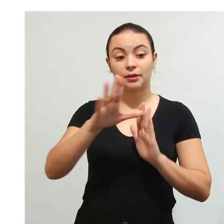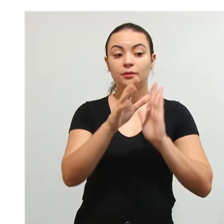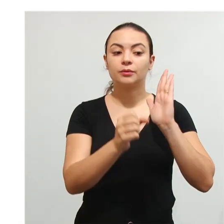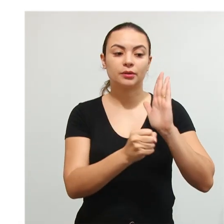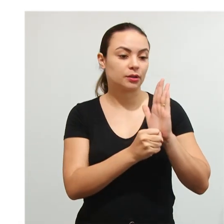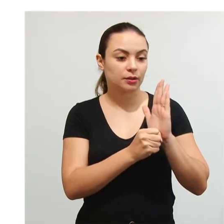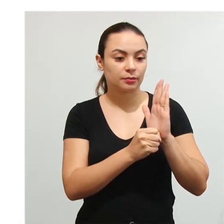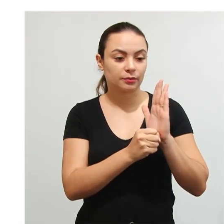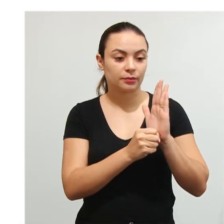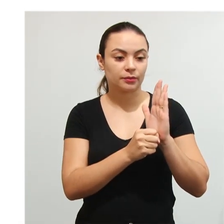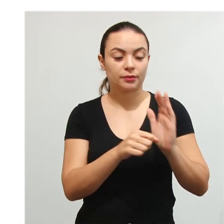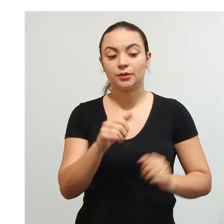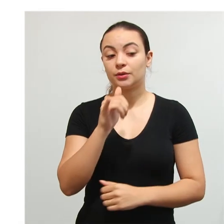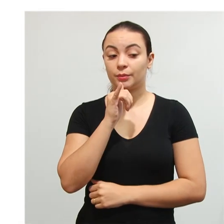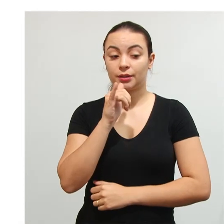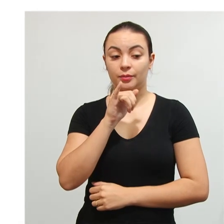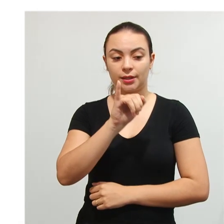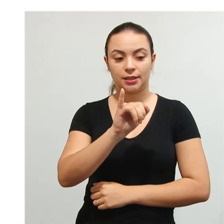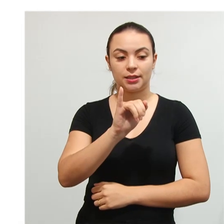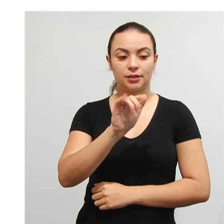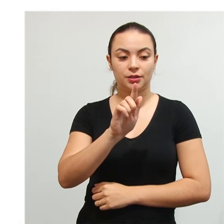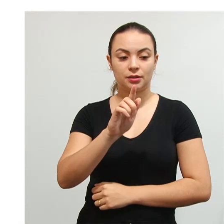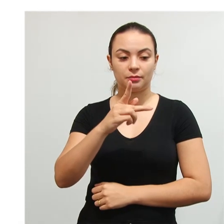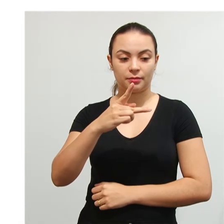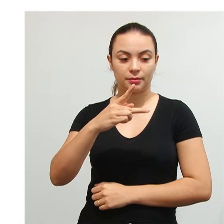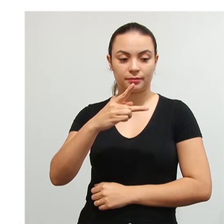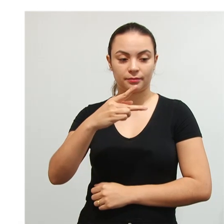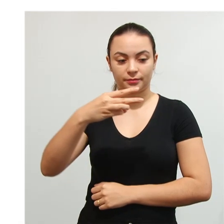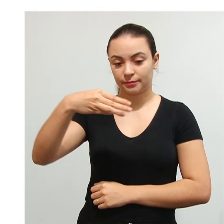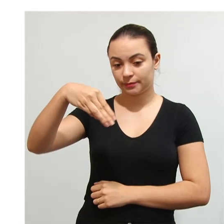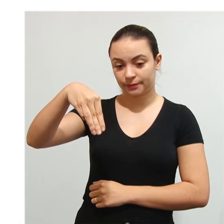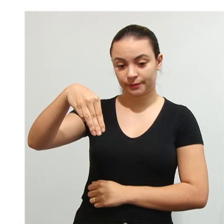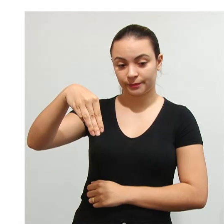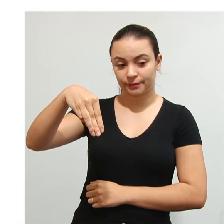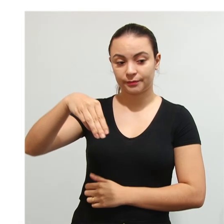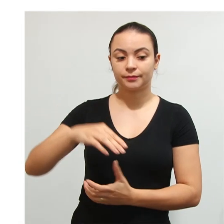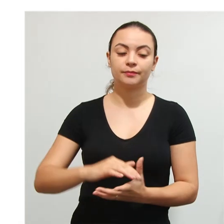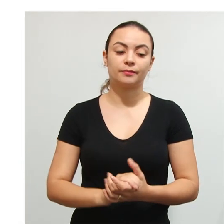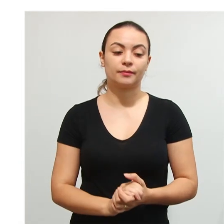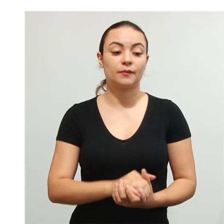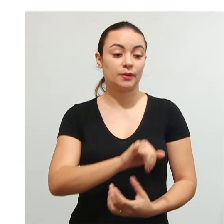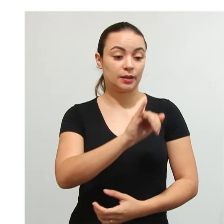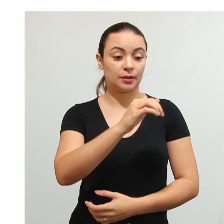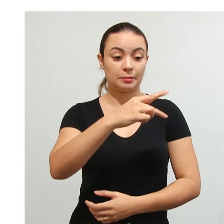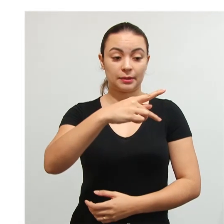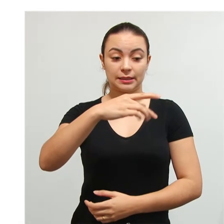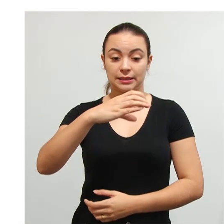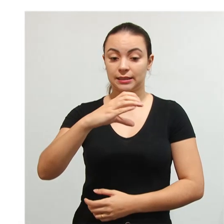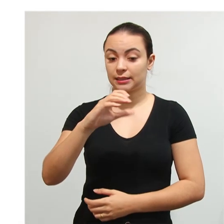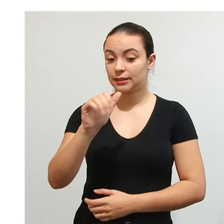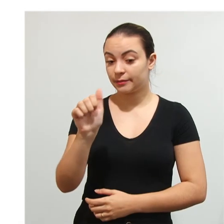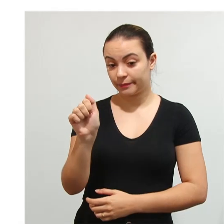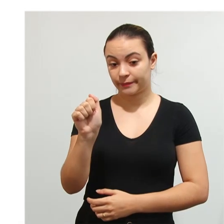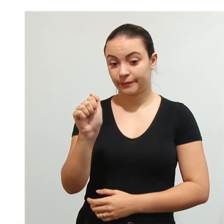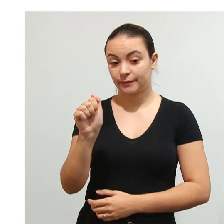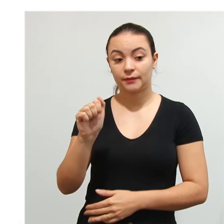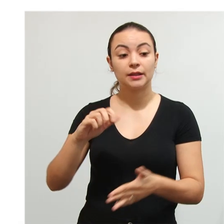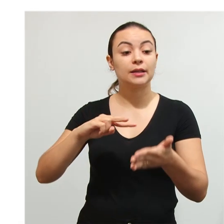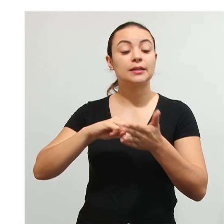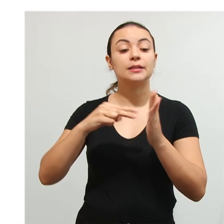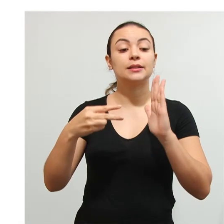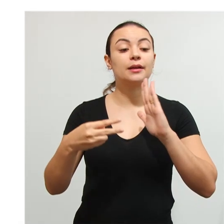o IPCA que são taxas que é utilizadas para correção desse valor dessa dessa